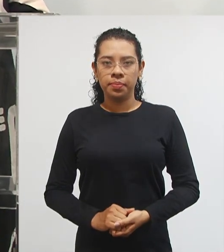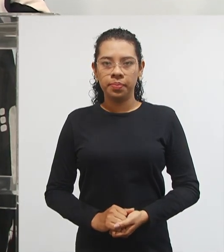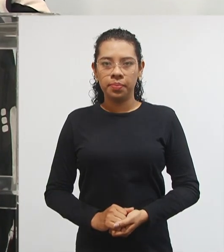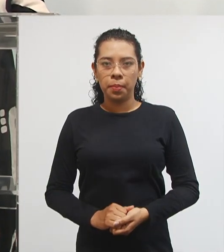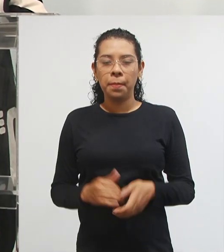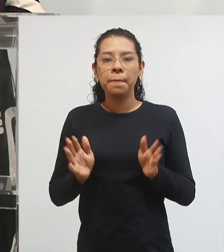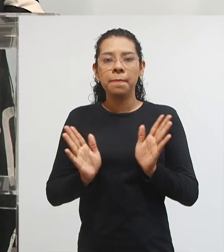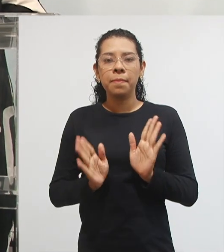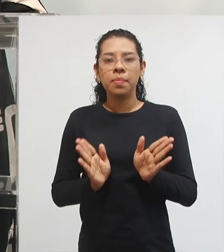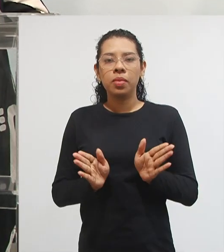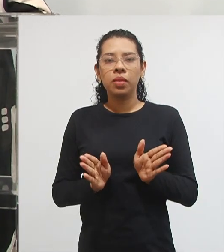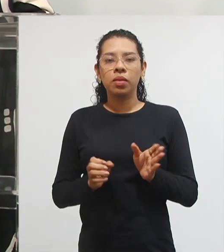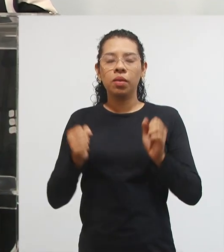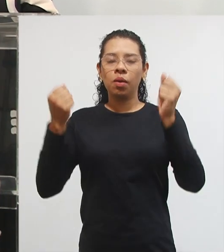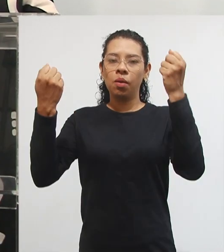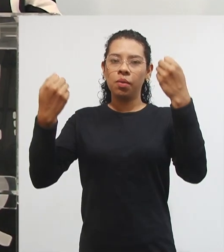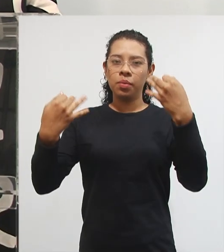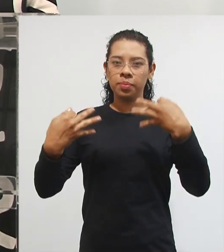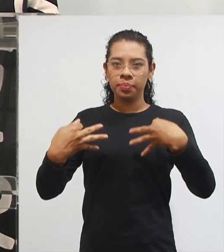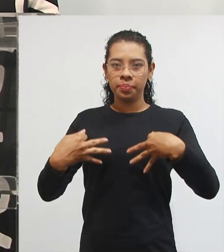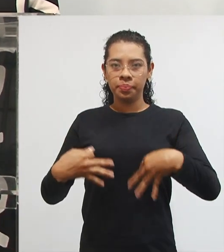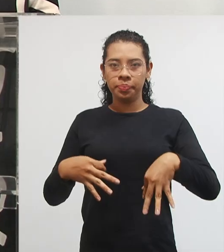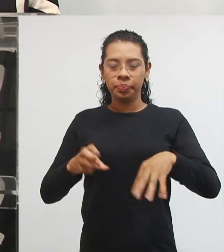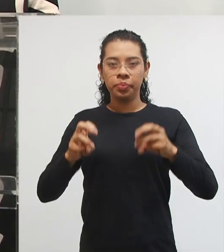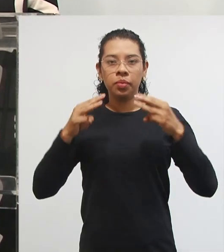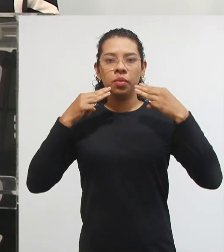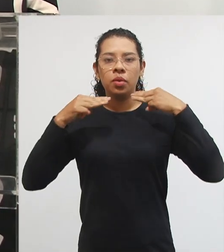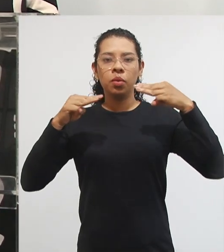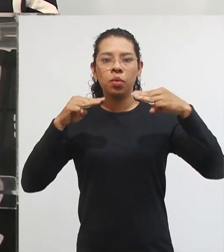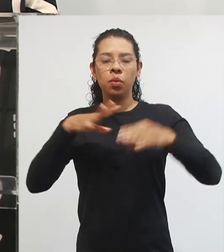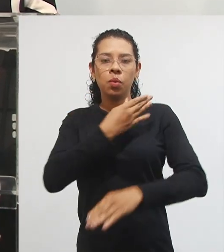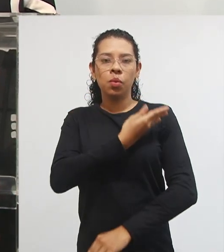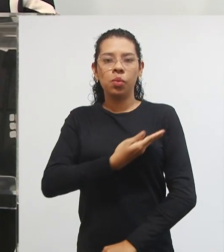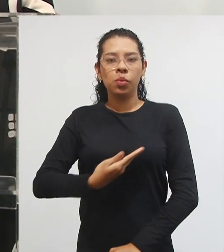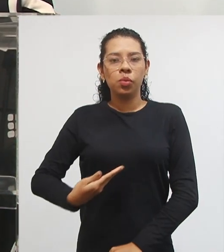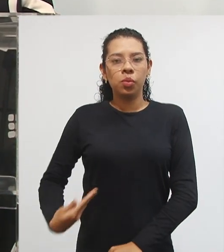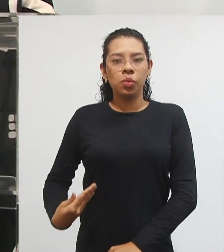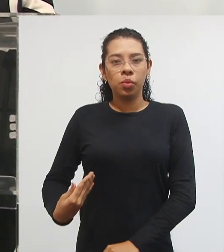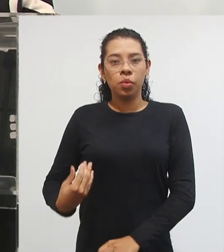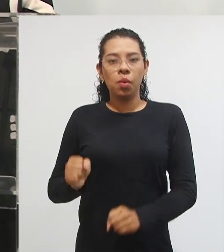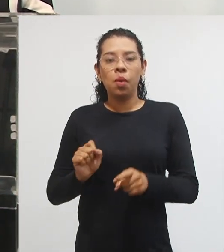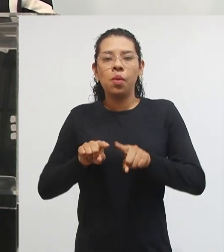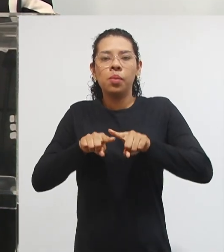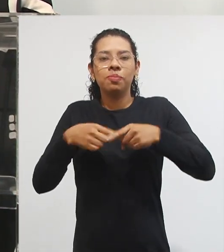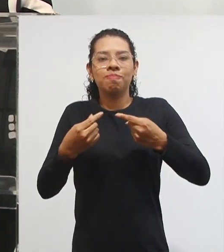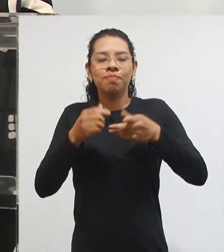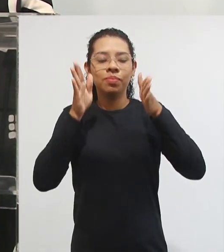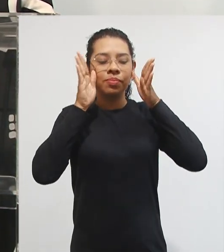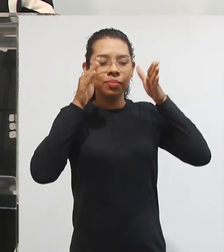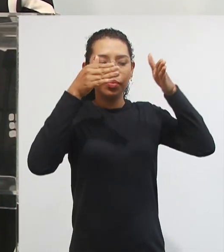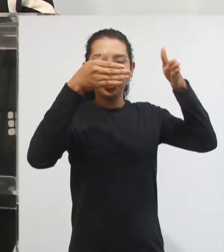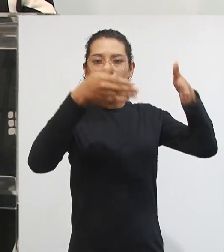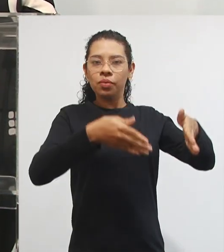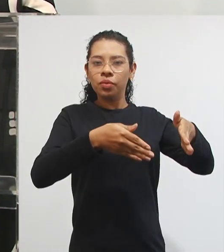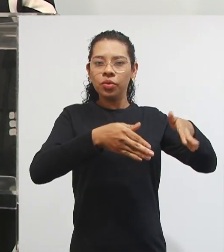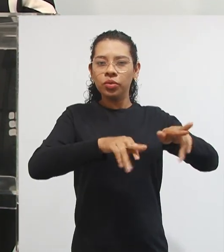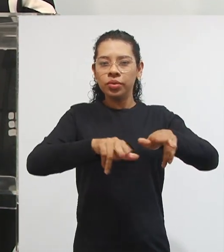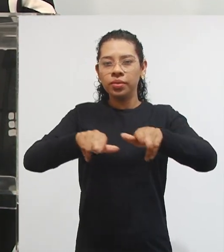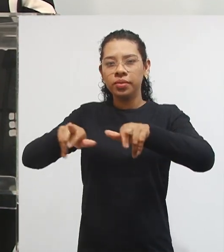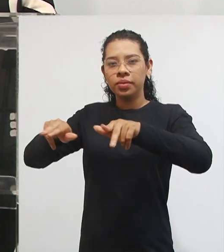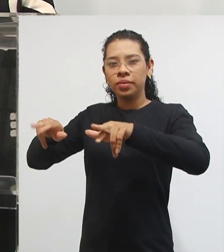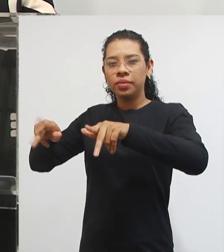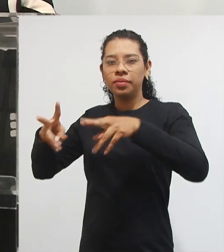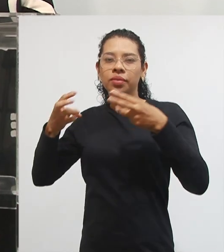Hoje a gente vai falar sobre o marketing no serviço público, mas focando também nos tipos de marketing que